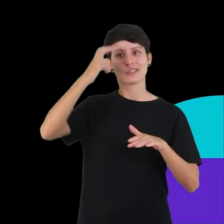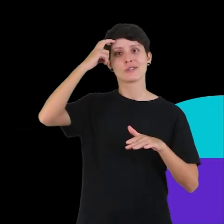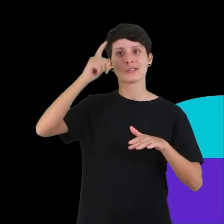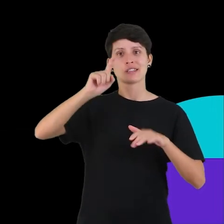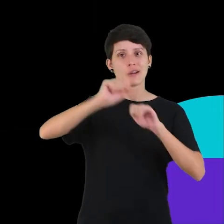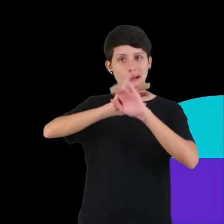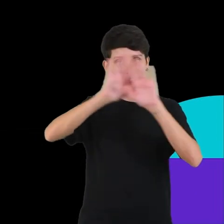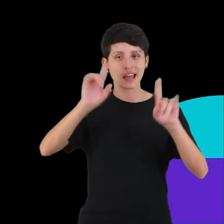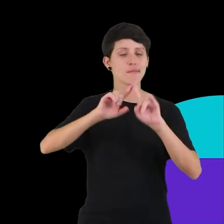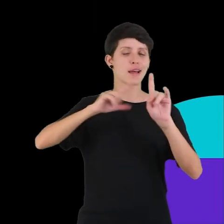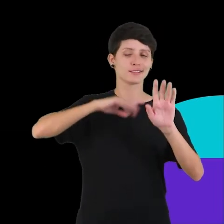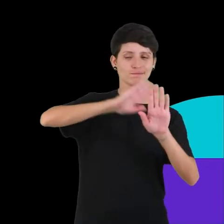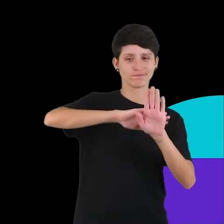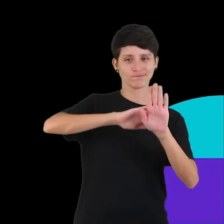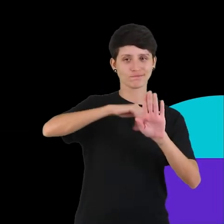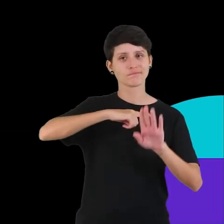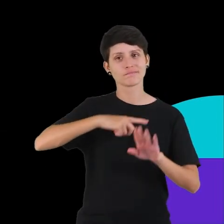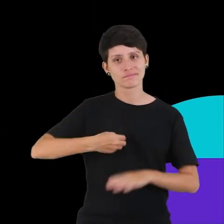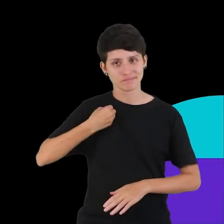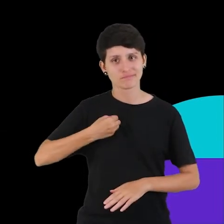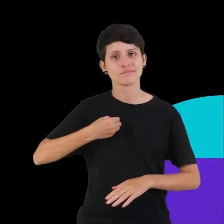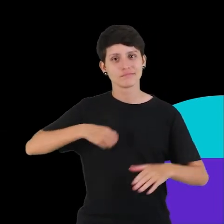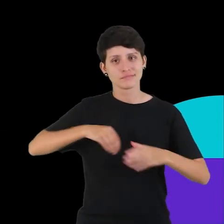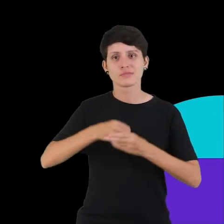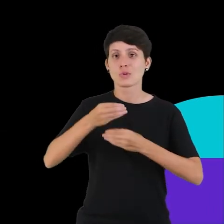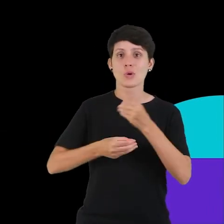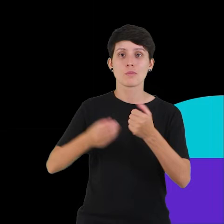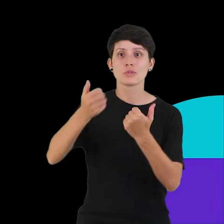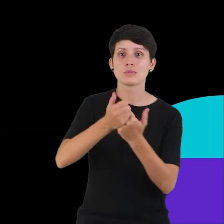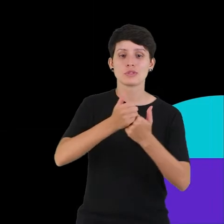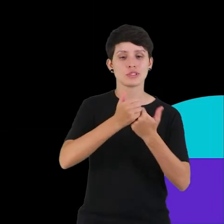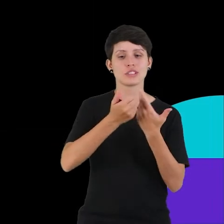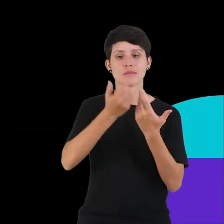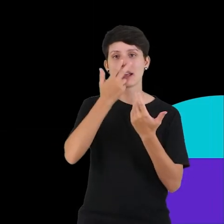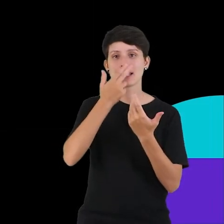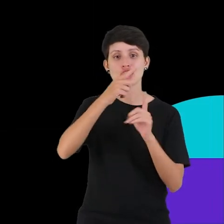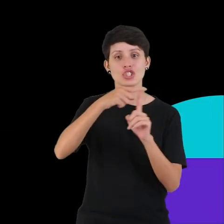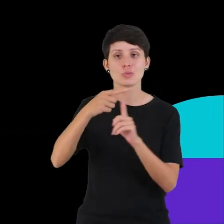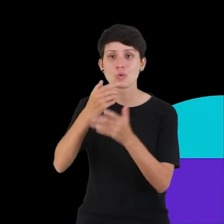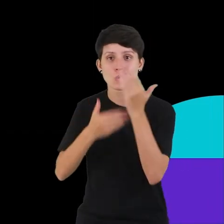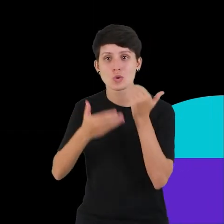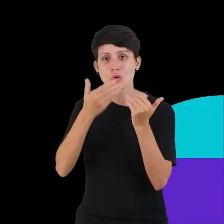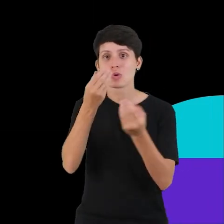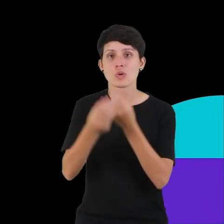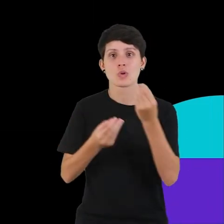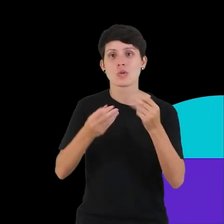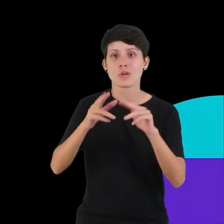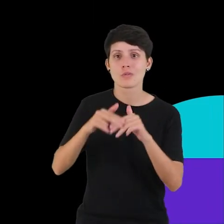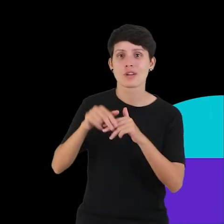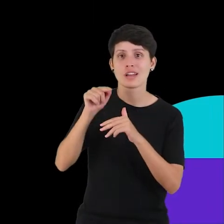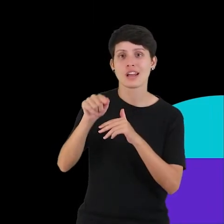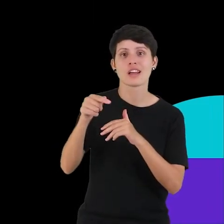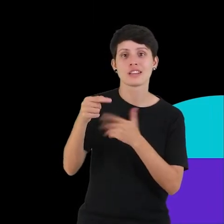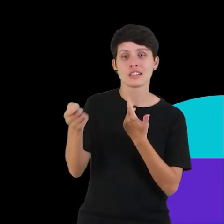né? Que uma criação de novo nicho de mercado. Então, no vídeo eles falam, por exemplo, que quando as pessoas atingem uma certa faixa